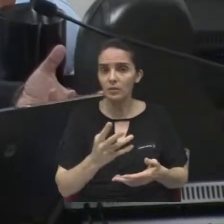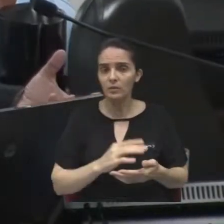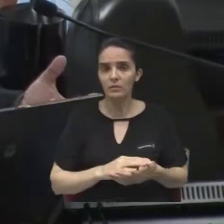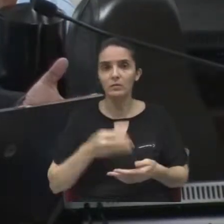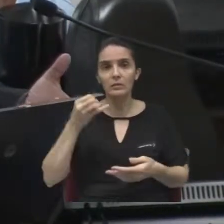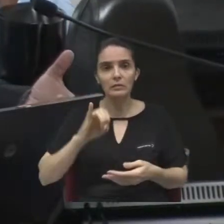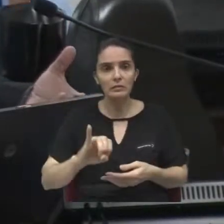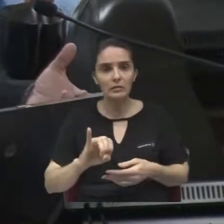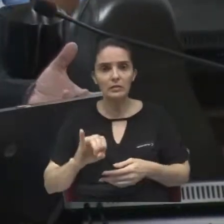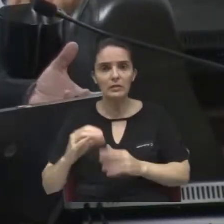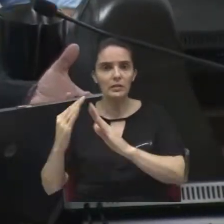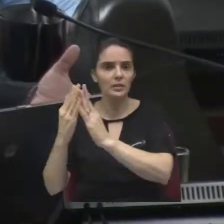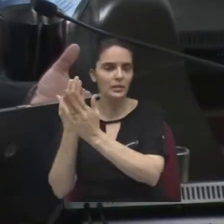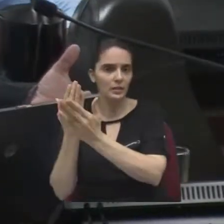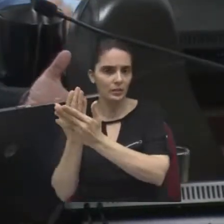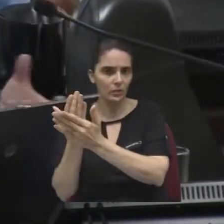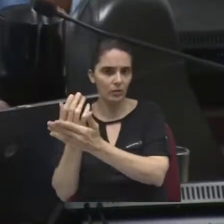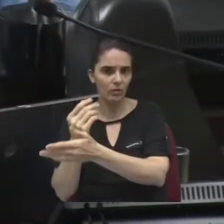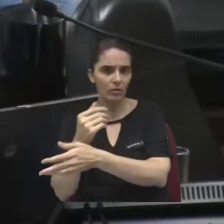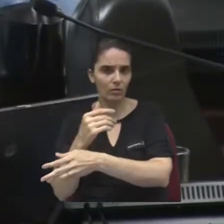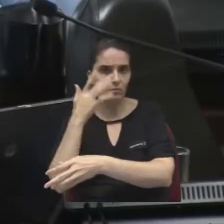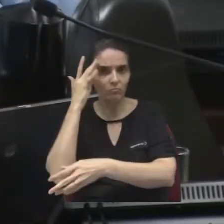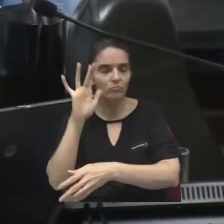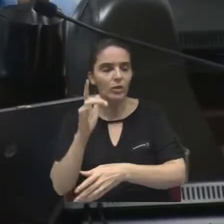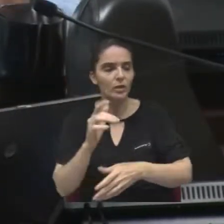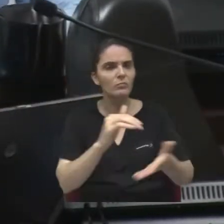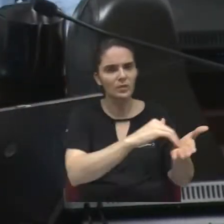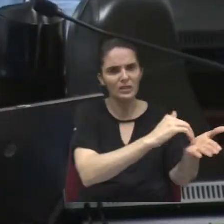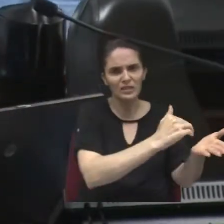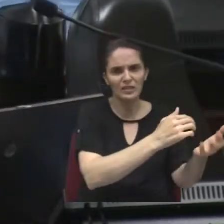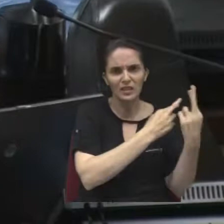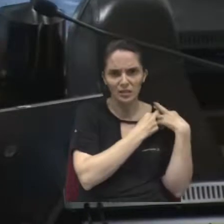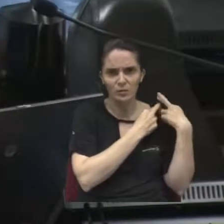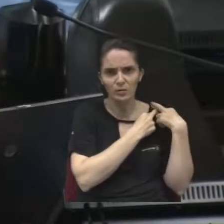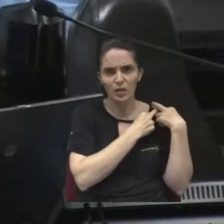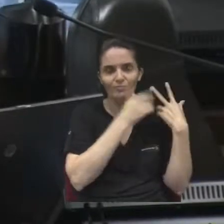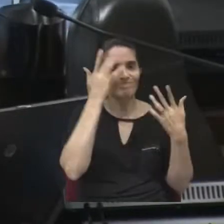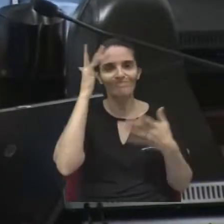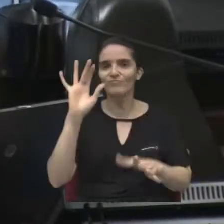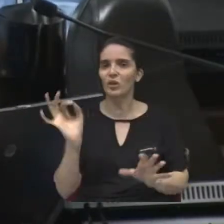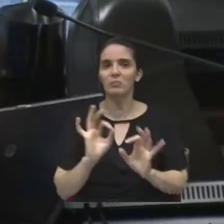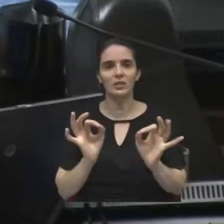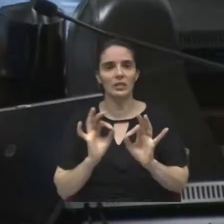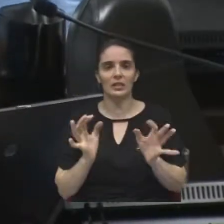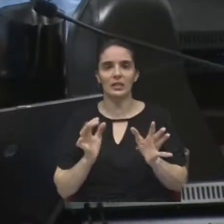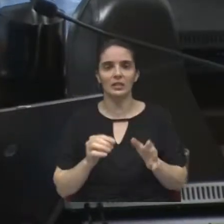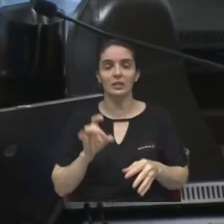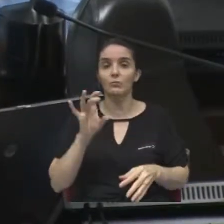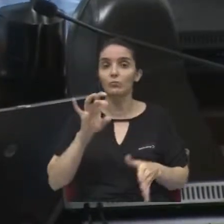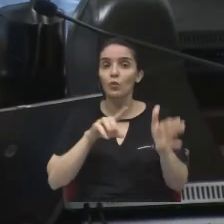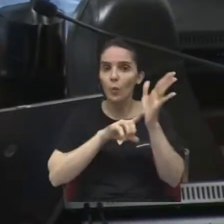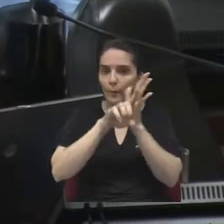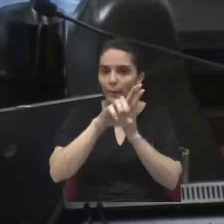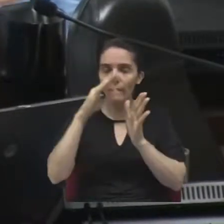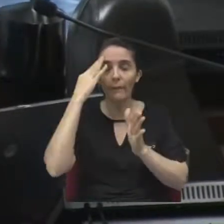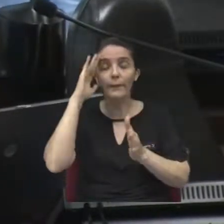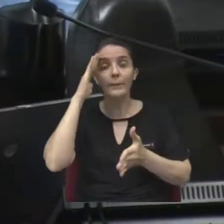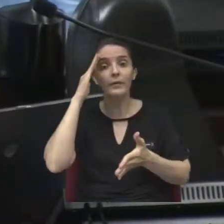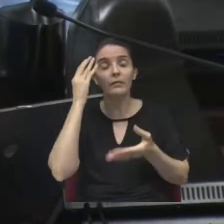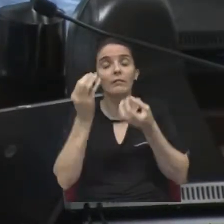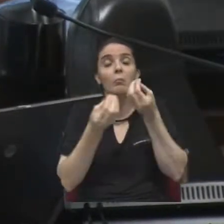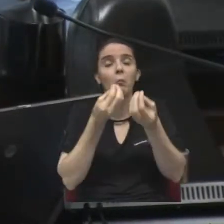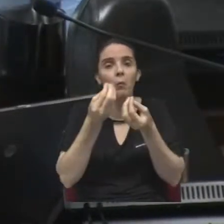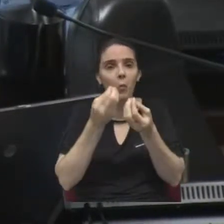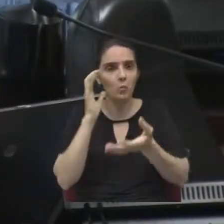secretaria passa a ter responsabilidade também. Então, na verdade, era um requerimento para entender esse